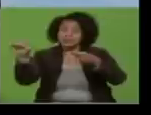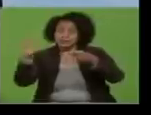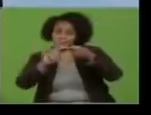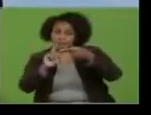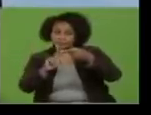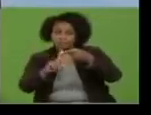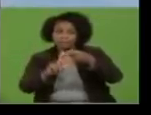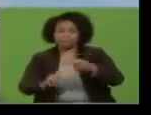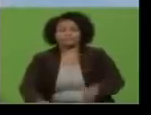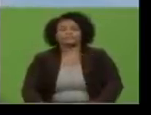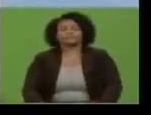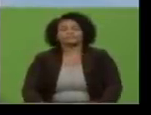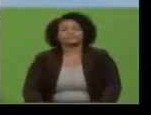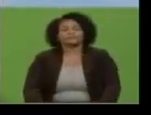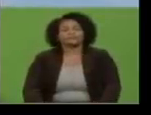retomada em pleno